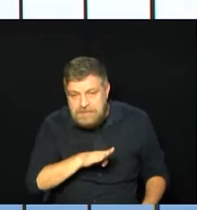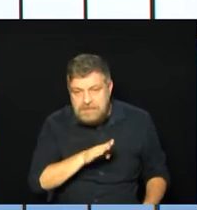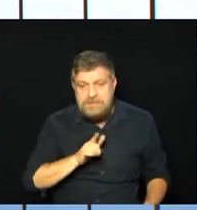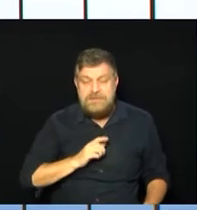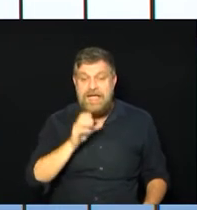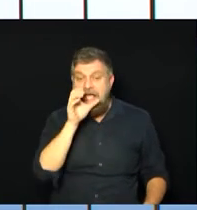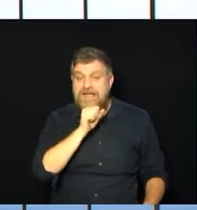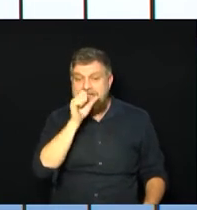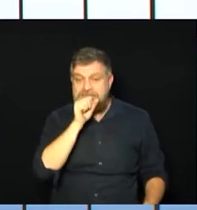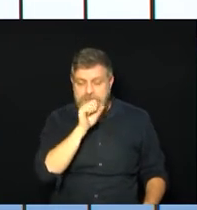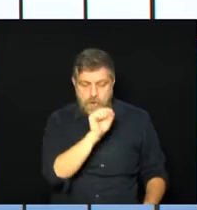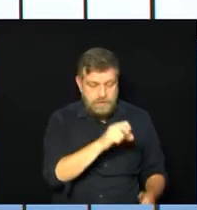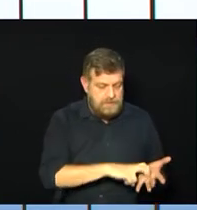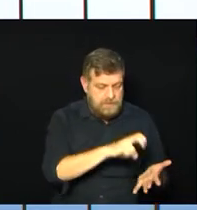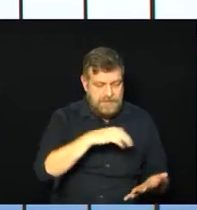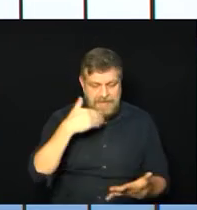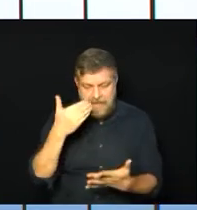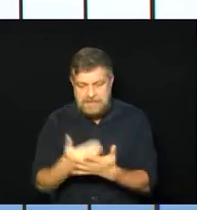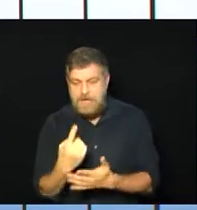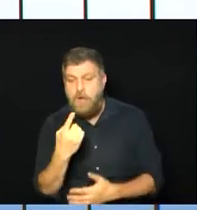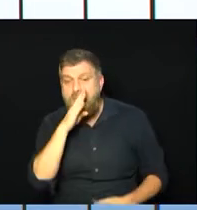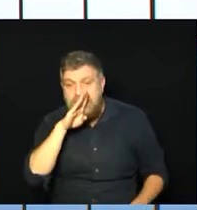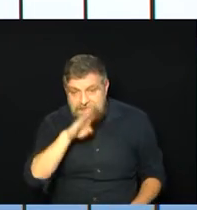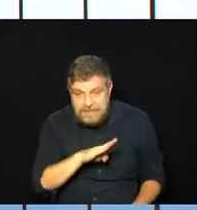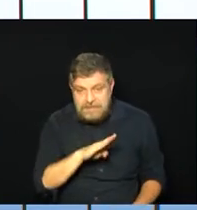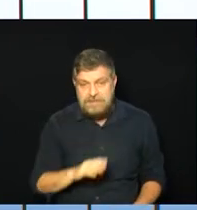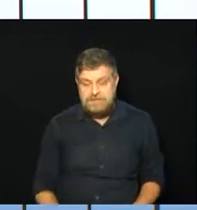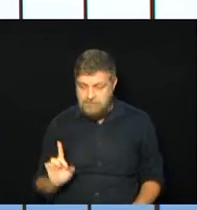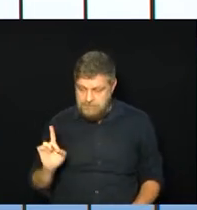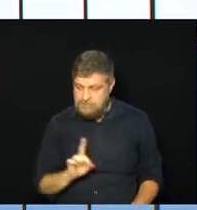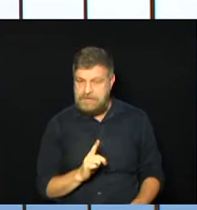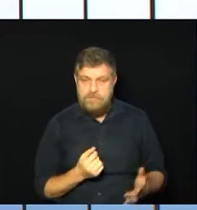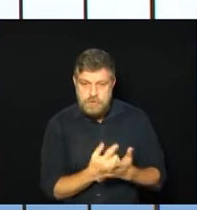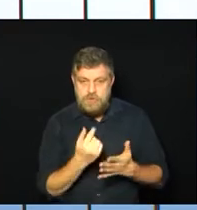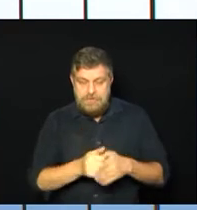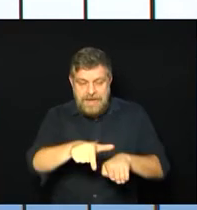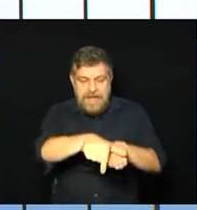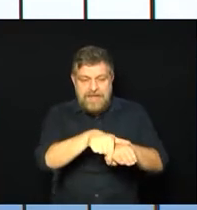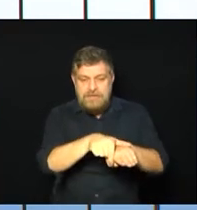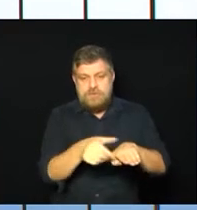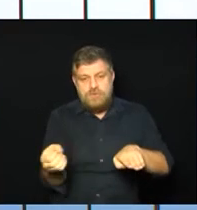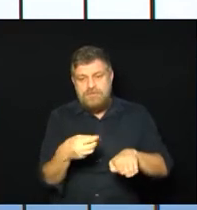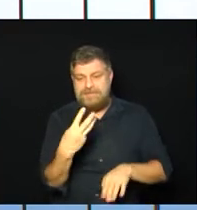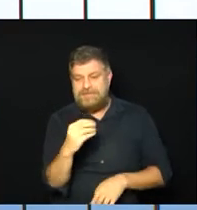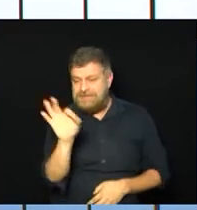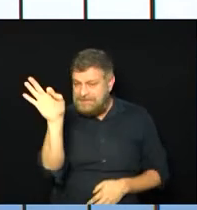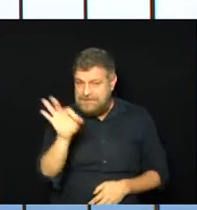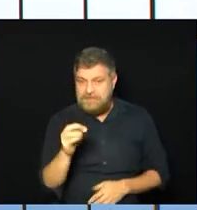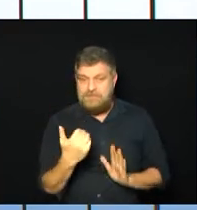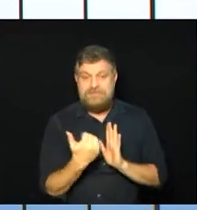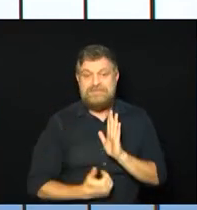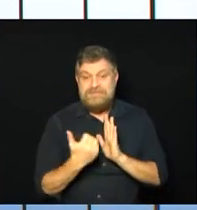aos sábados, das 8 da manhã até 1 hora da tarde. E olha, os calçados novos estão com 30% de